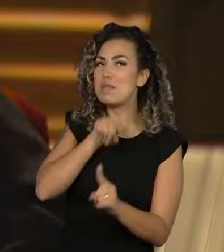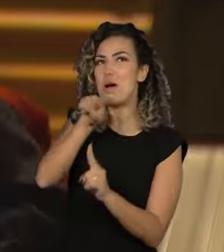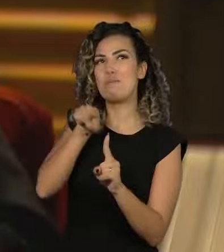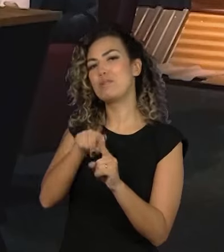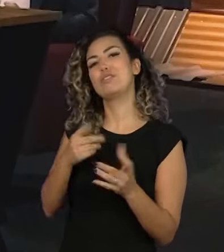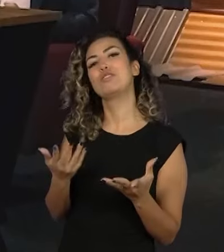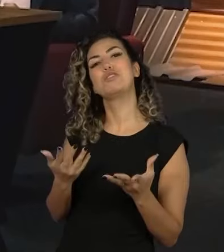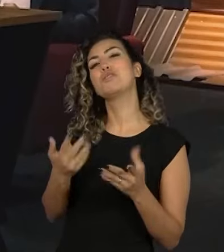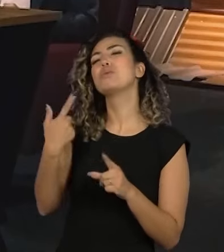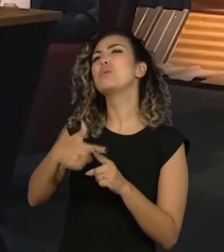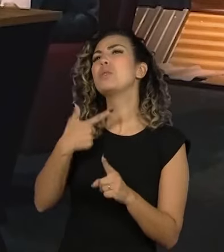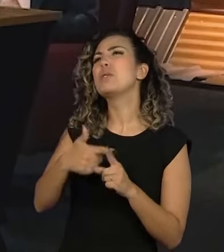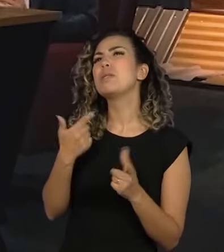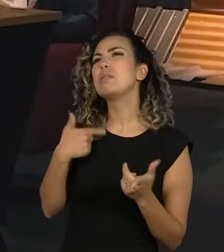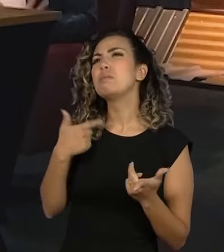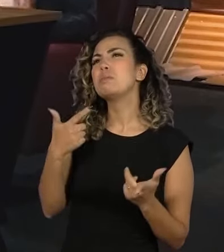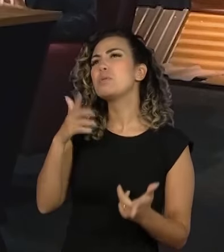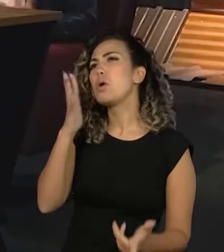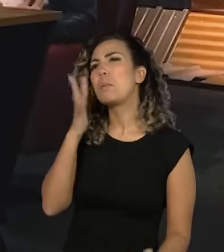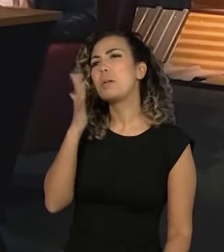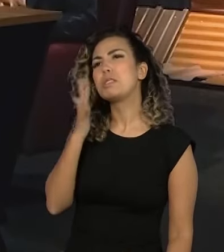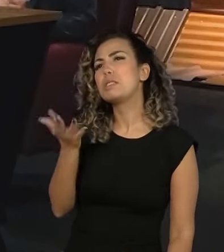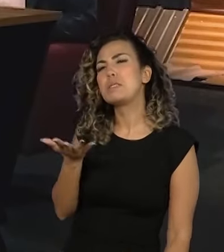lá o cara